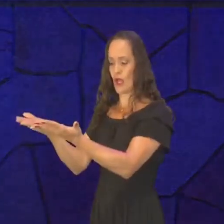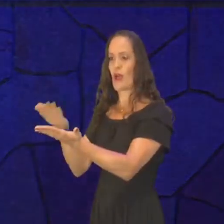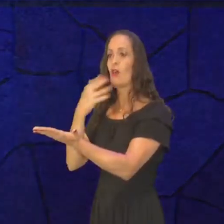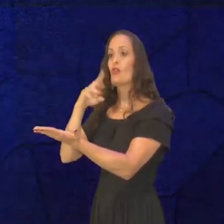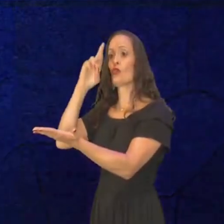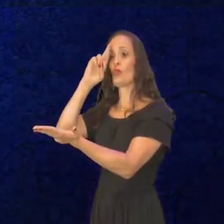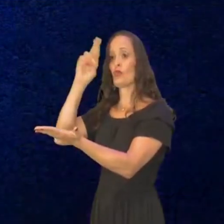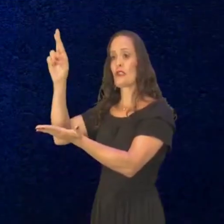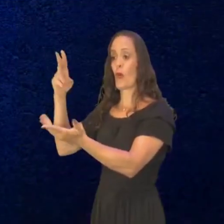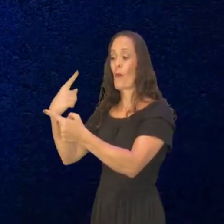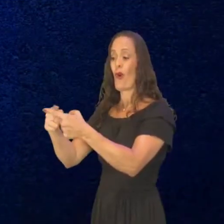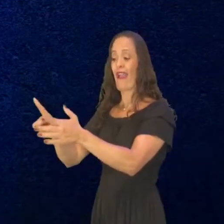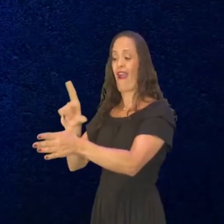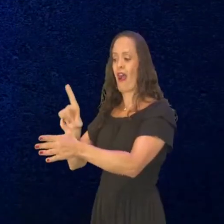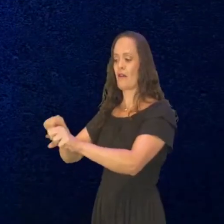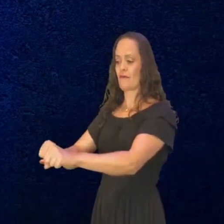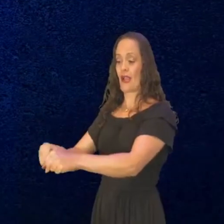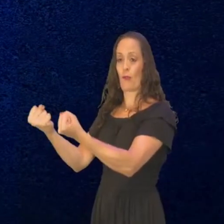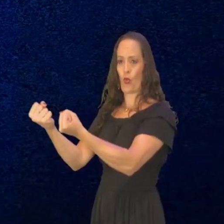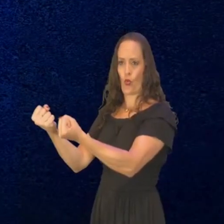em ruínas.